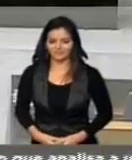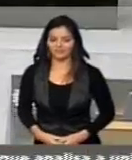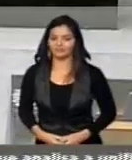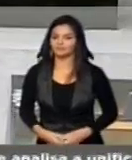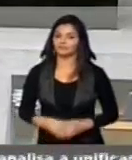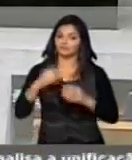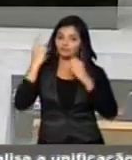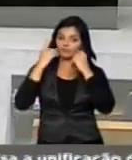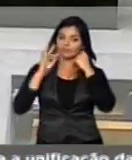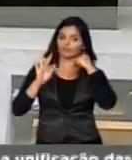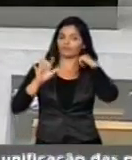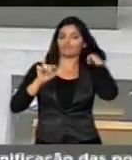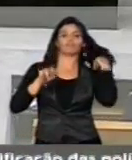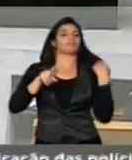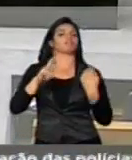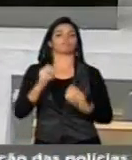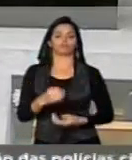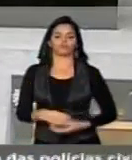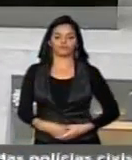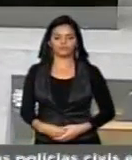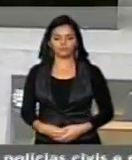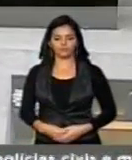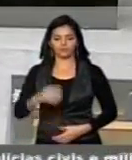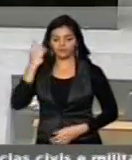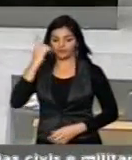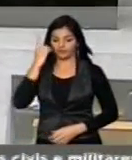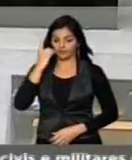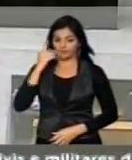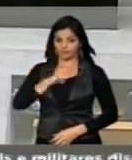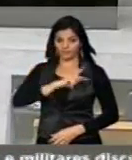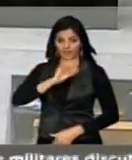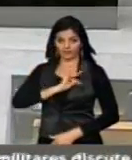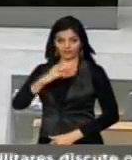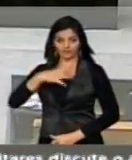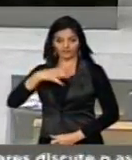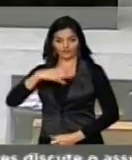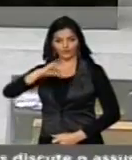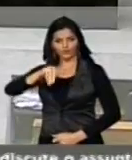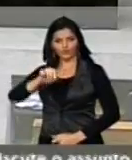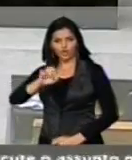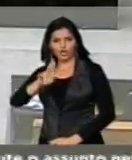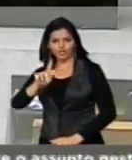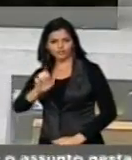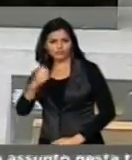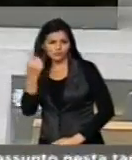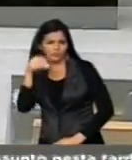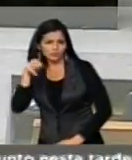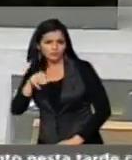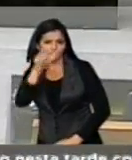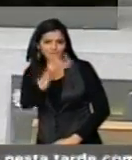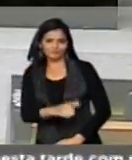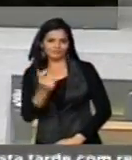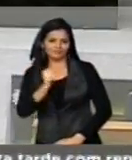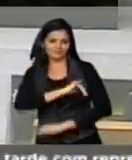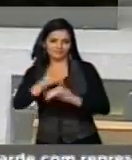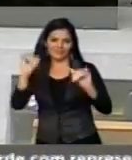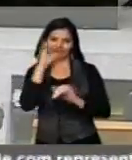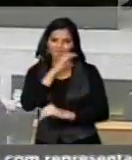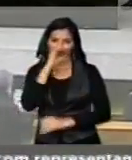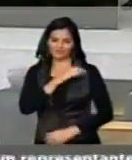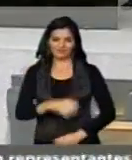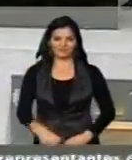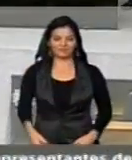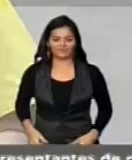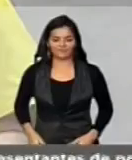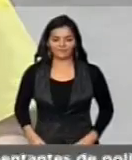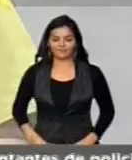Um deputado minuto, Flavinho. Nobre deputado pelo PT da Bahia, Jorge Sola. Só um minutinho para a nobre deputada fazer um registro ali.